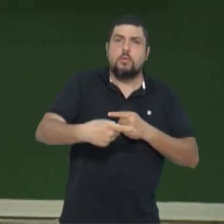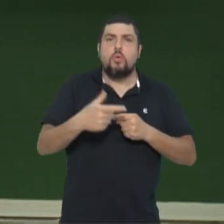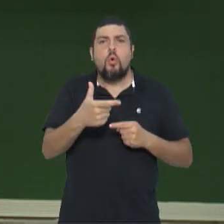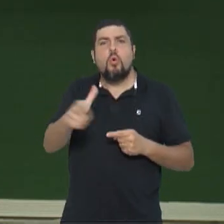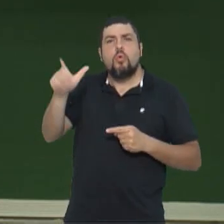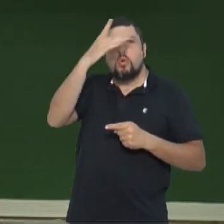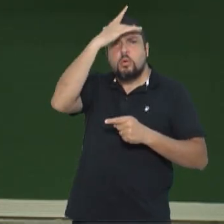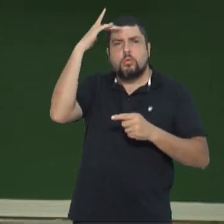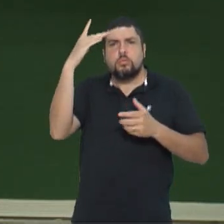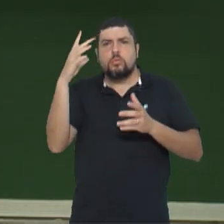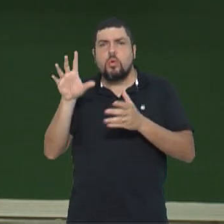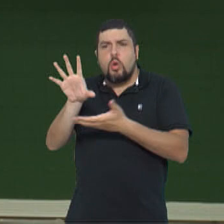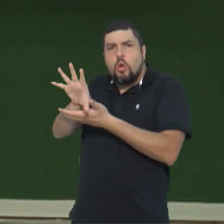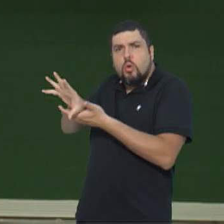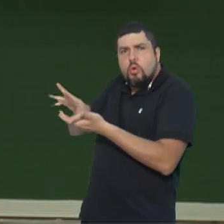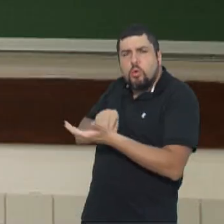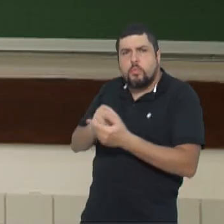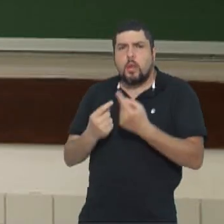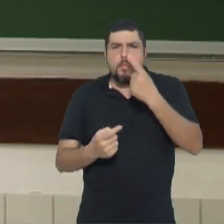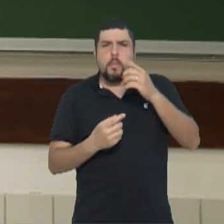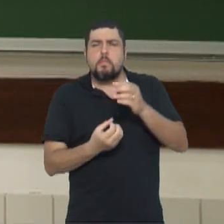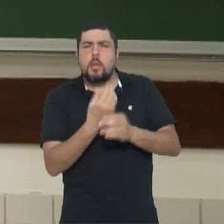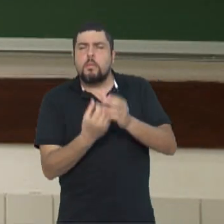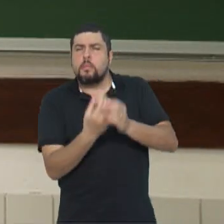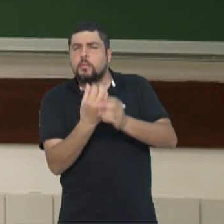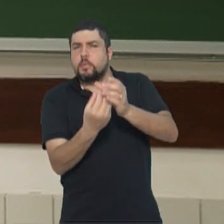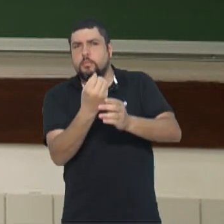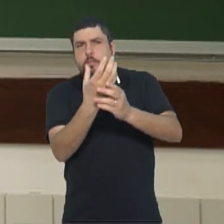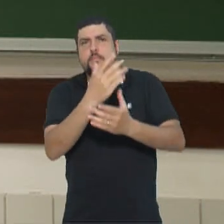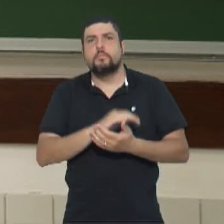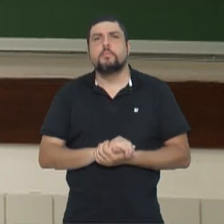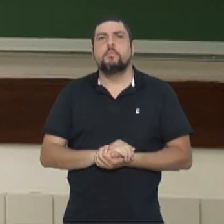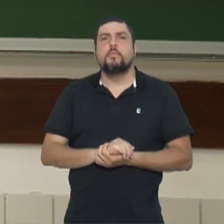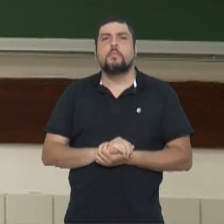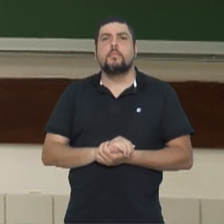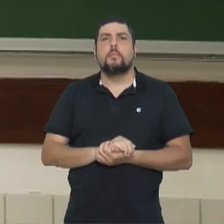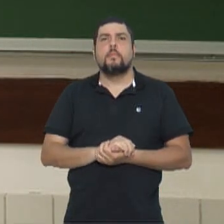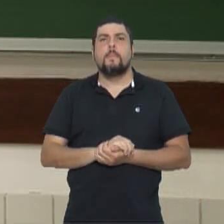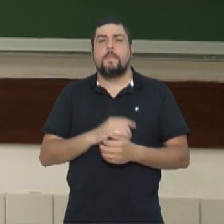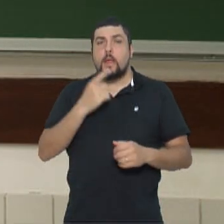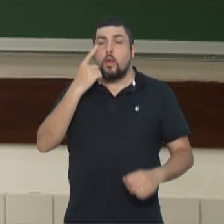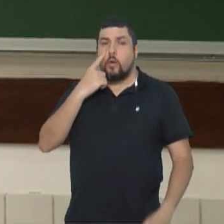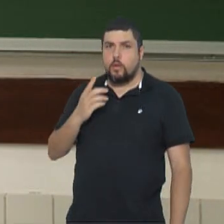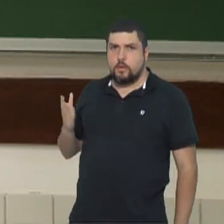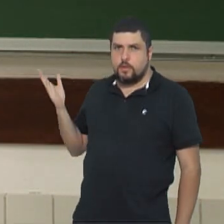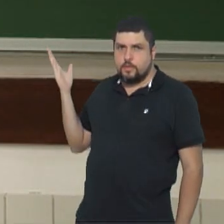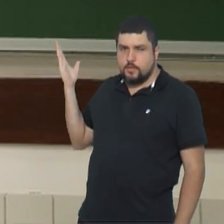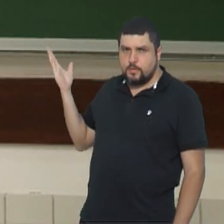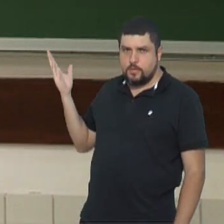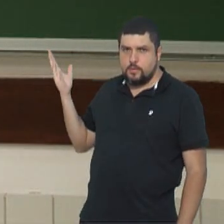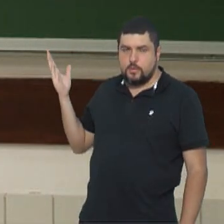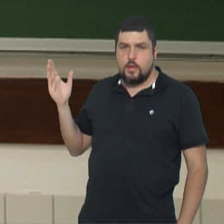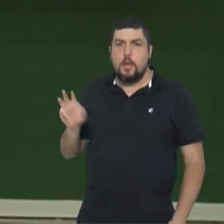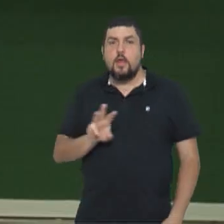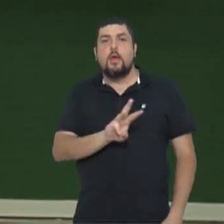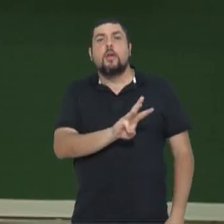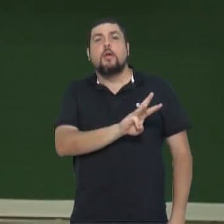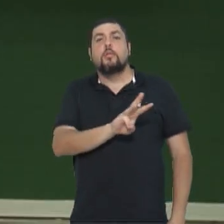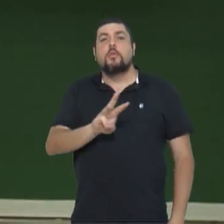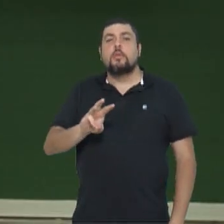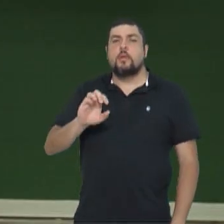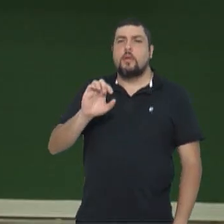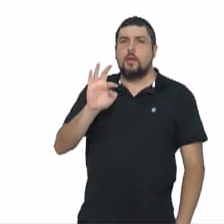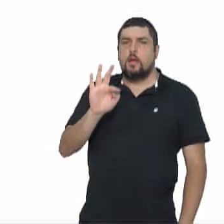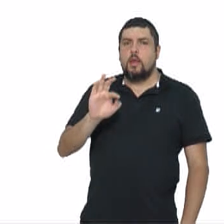aí pesquisadores. Vamos ver alguns exemplos? Eu coloquei aqui alguns exemplos para você. Eu tirei do site Tecmundo, que é um site bem